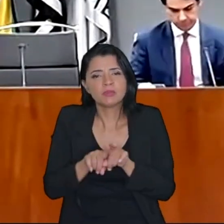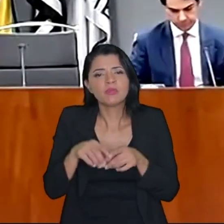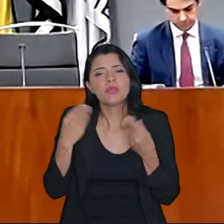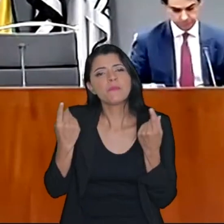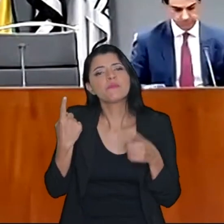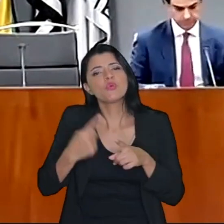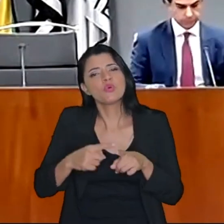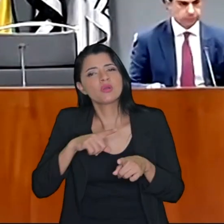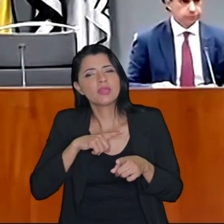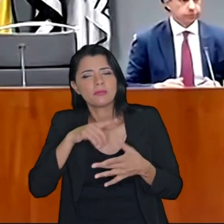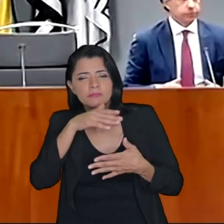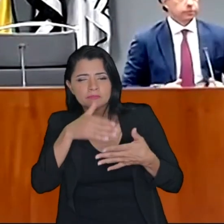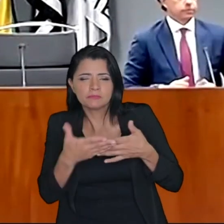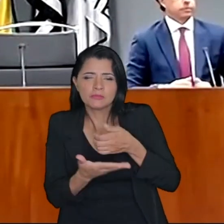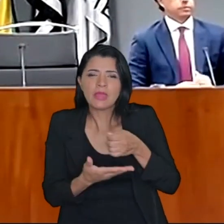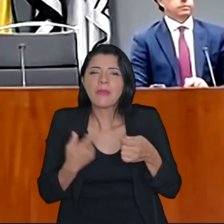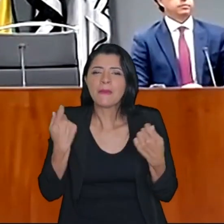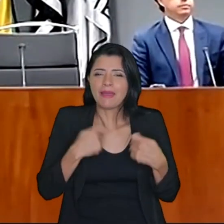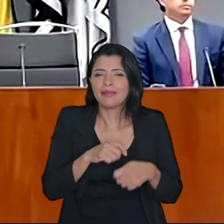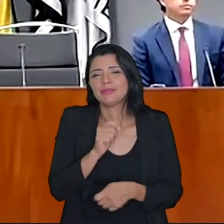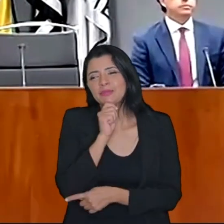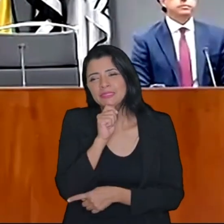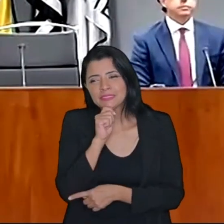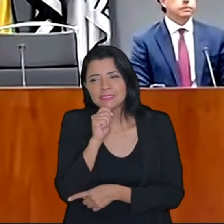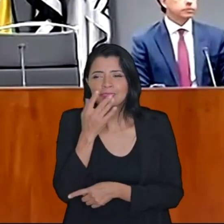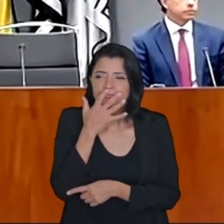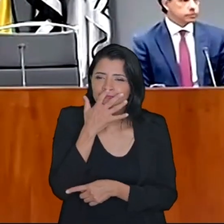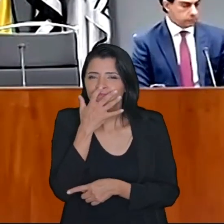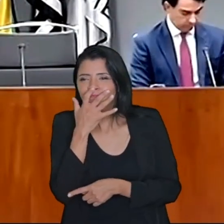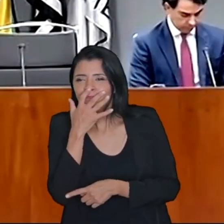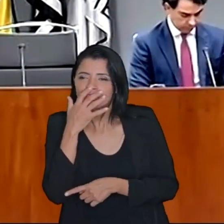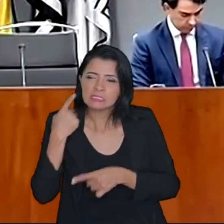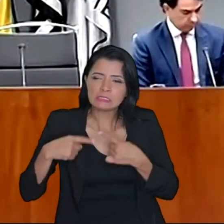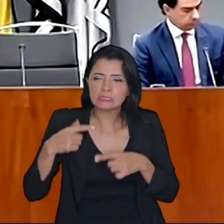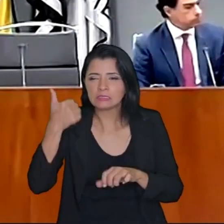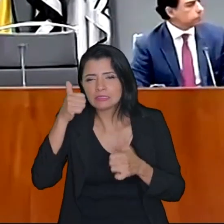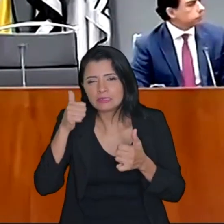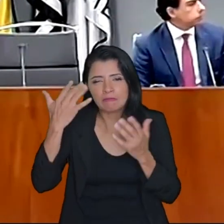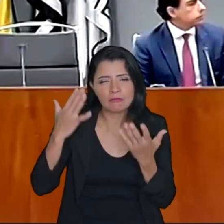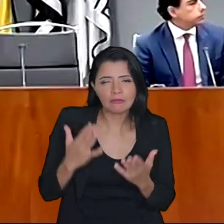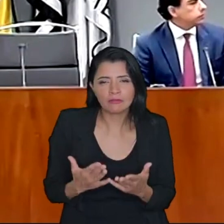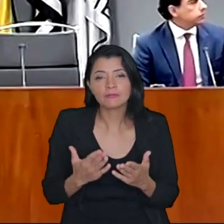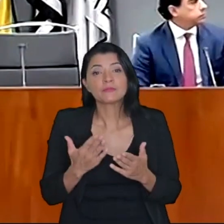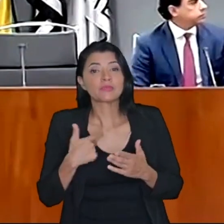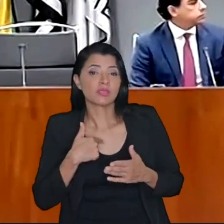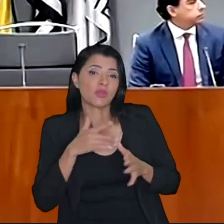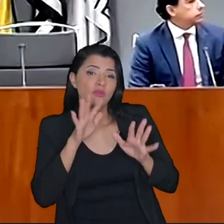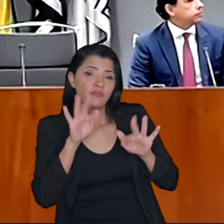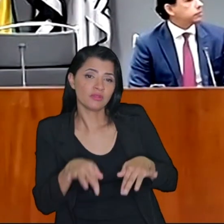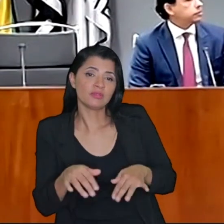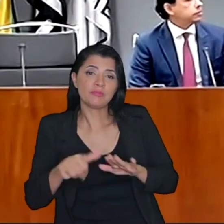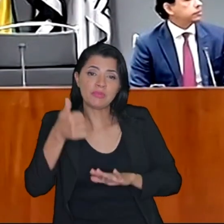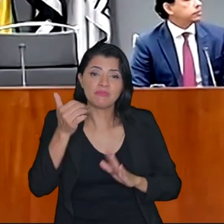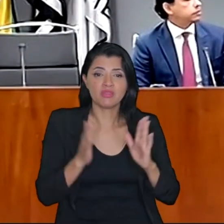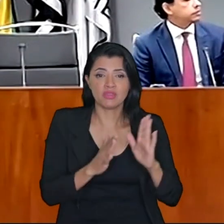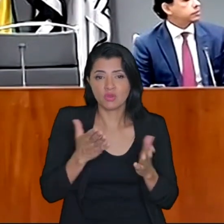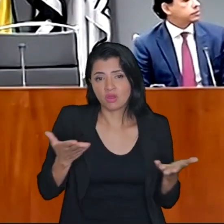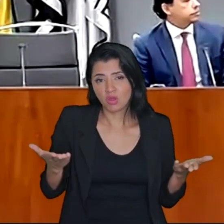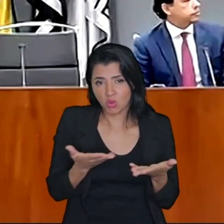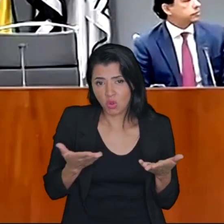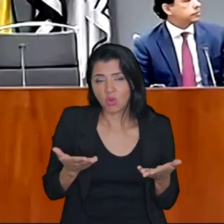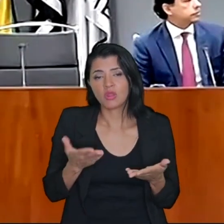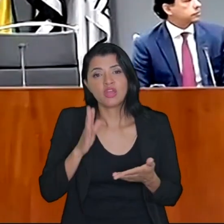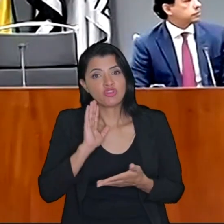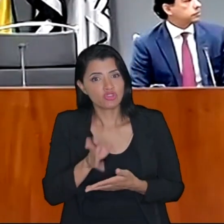há parâmetros que precisam ser ainda bem colocados, bem analisados. Então, eu encerro esse primeiro painel, já